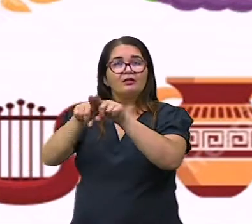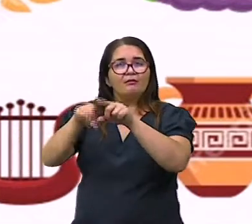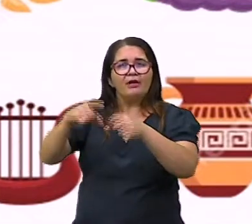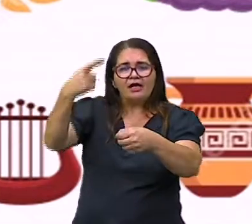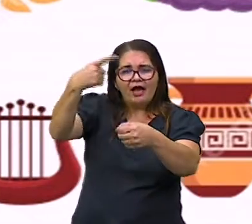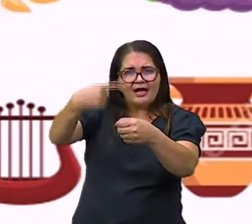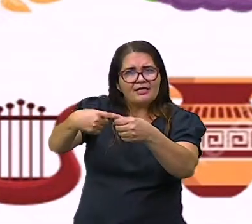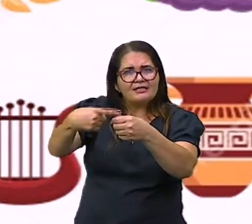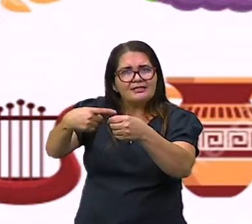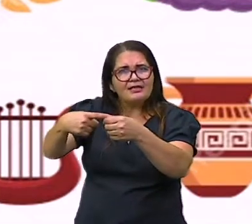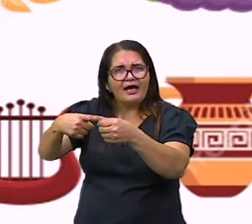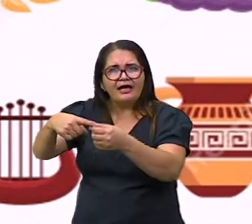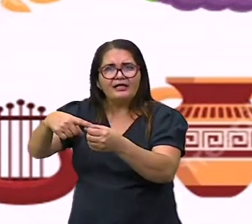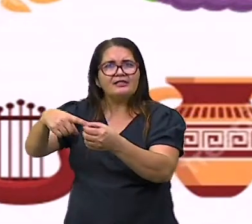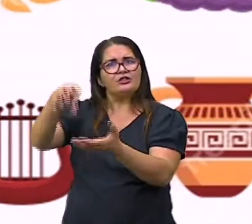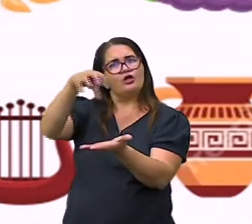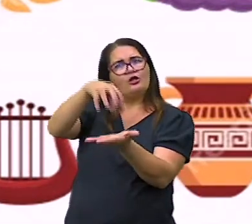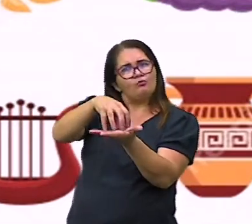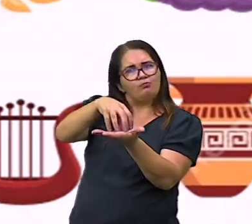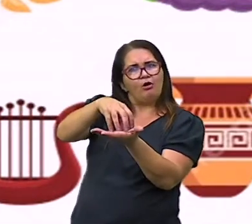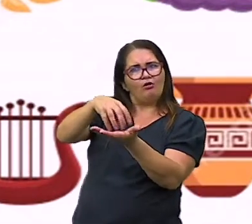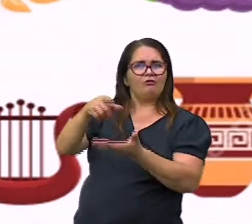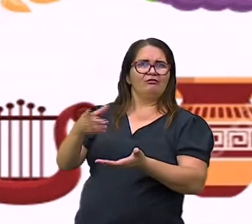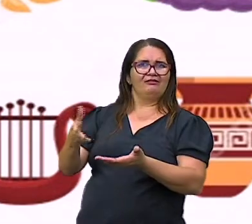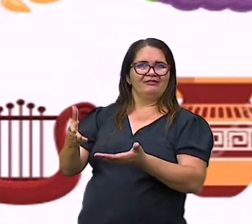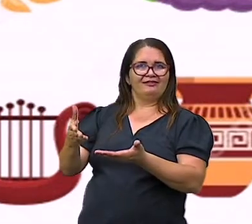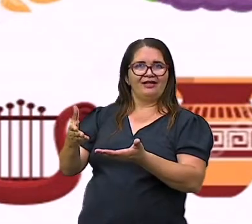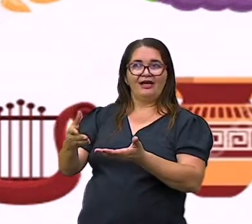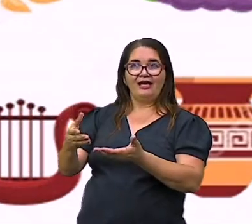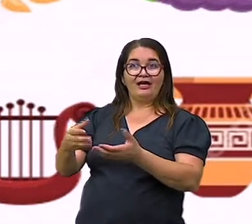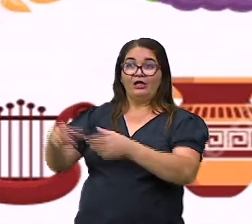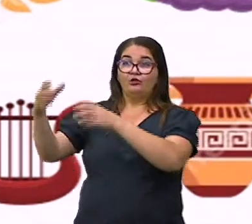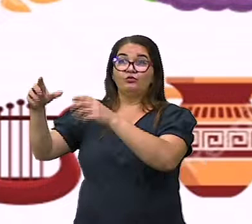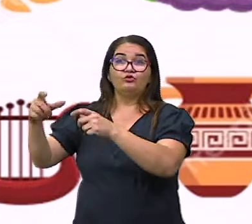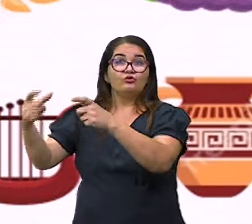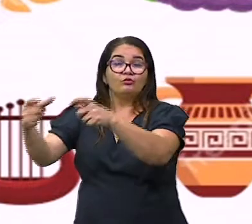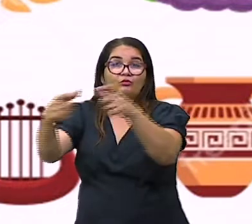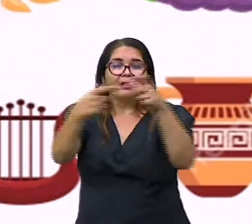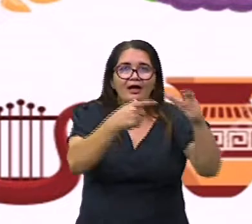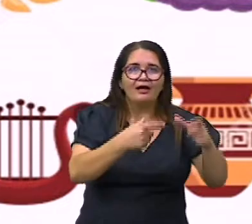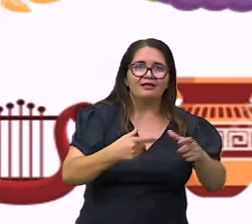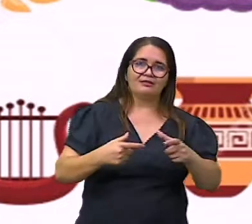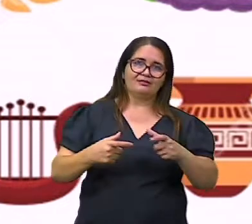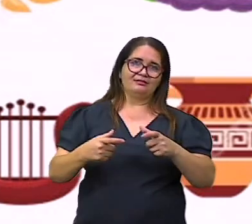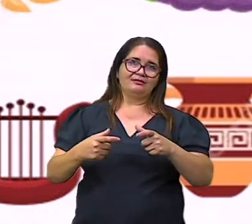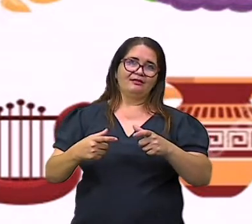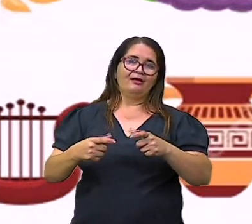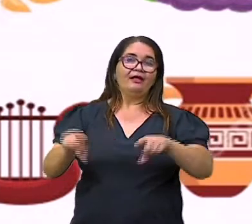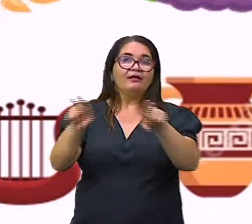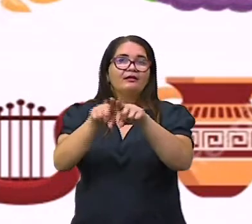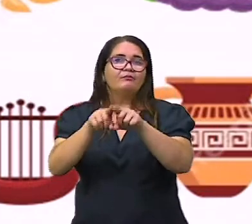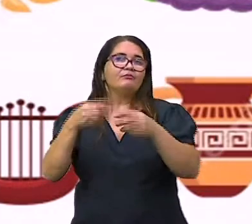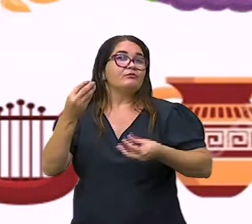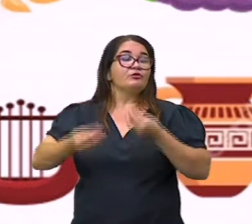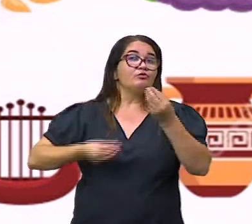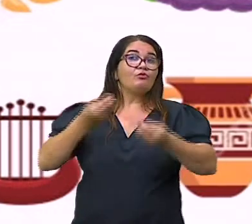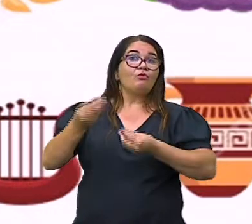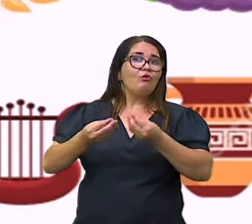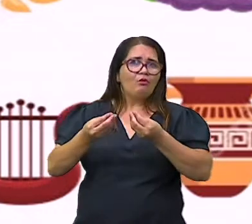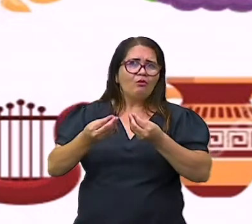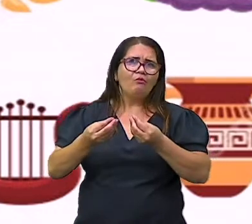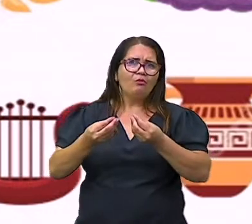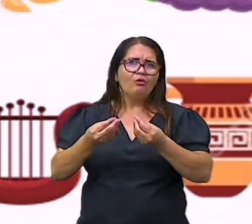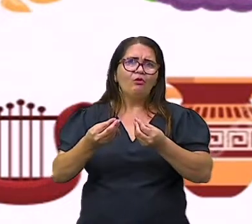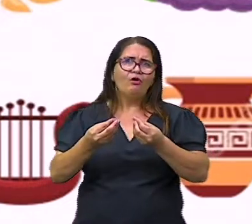aumento populacional leva os gregos a mudarem-se e à procura de novos locais. E surge o